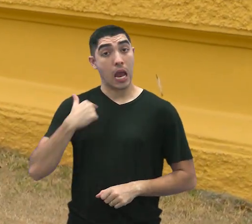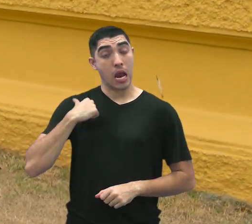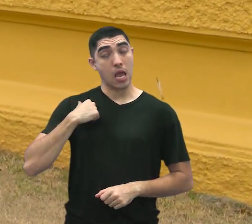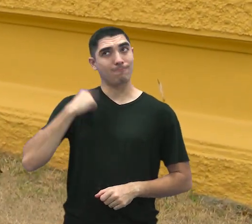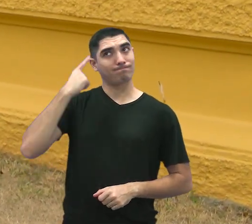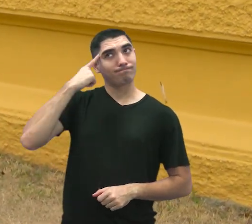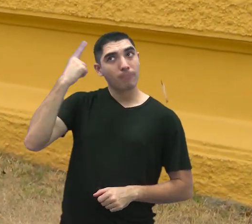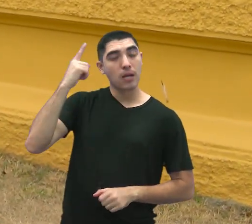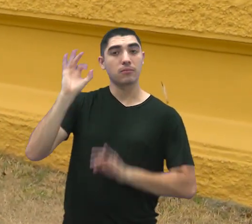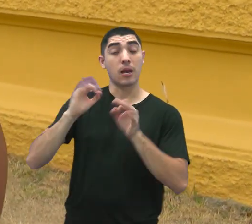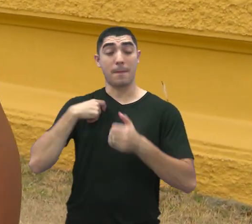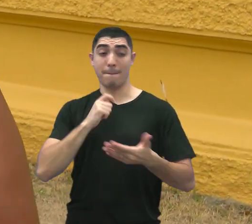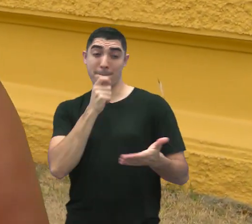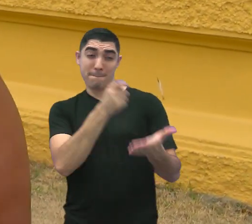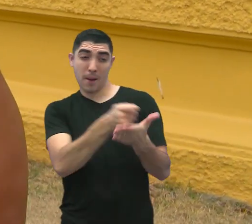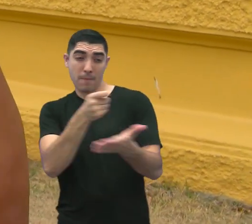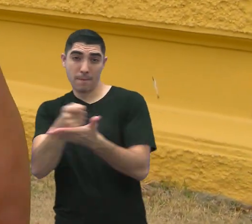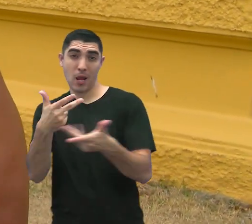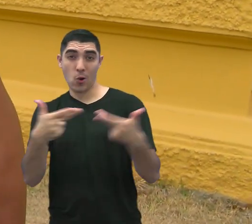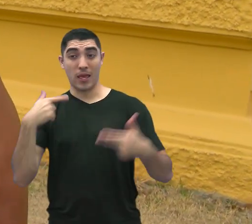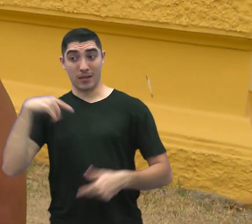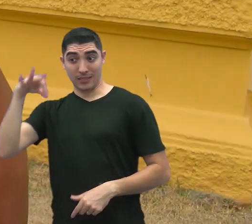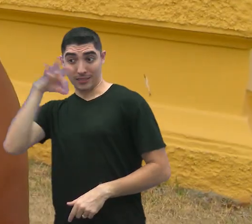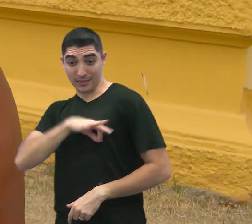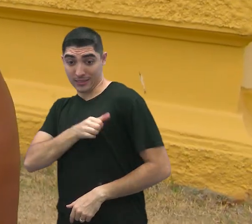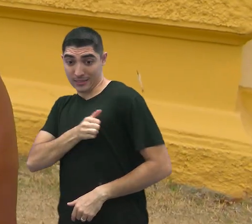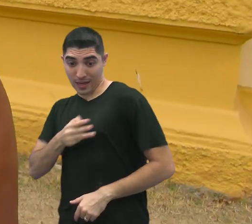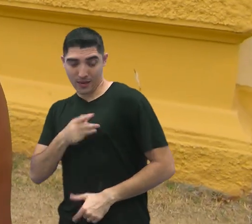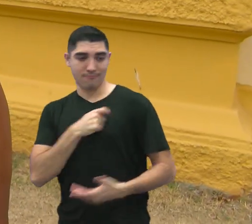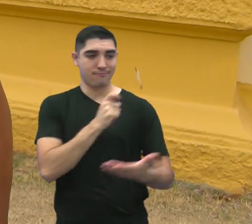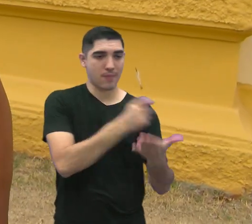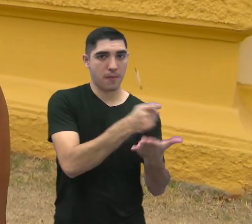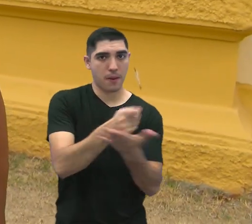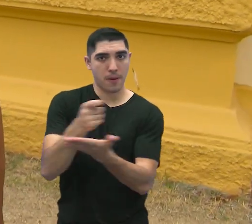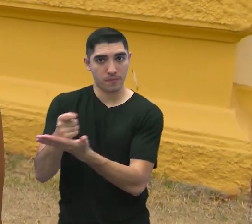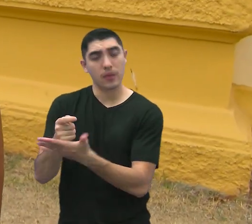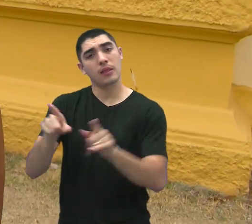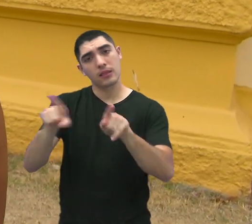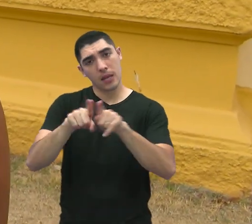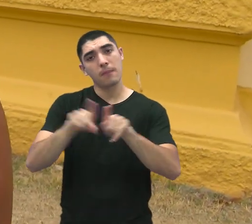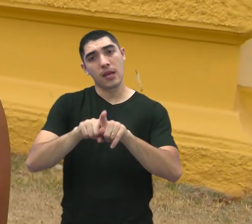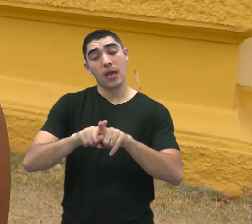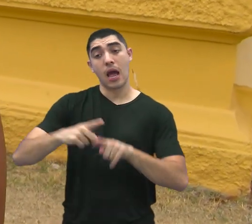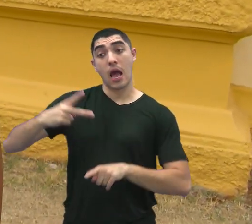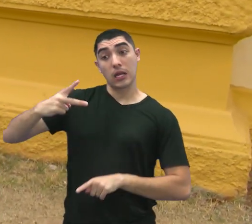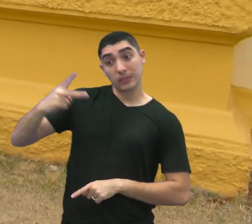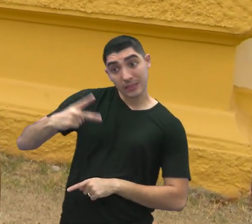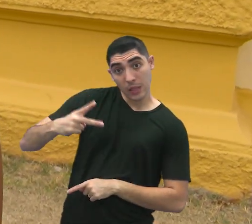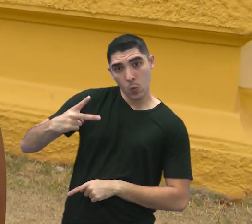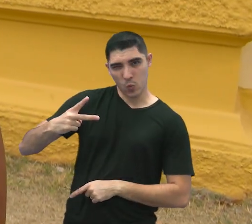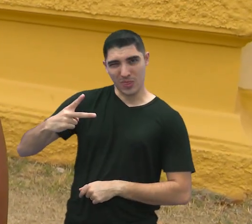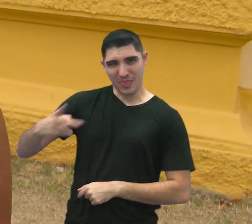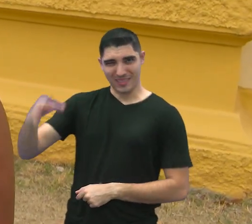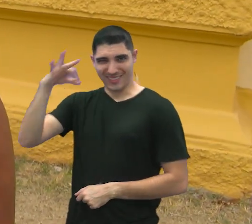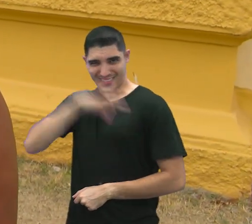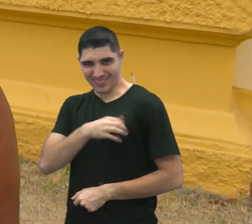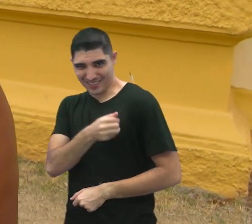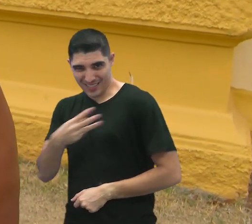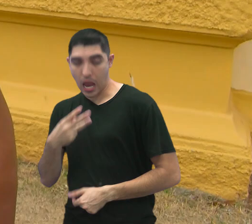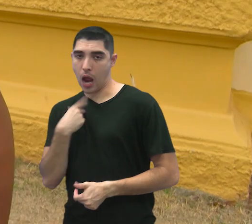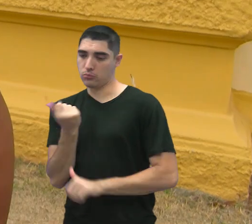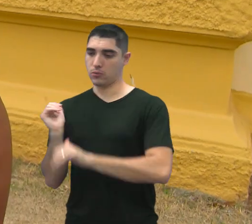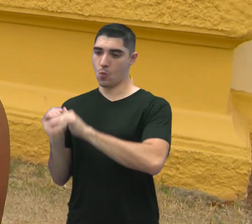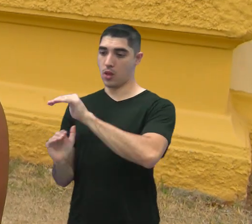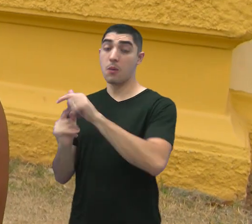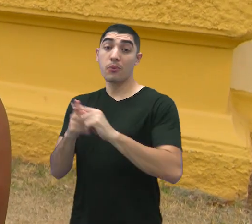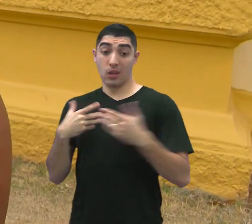tenho é de pagar as minhas contas, com o meu 13º. E realmente a segunda parcela eu prefiro guardar, porque eu já